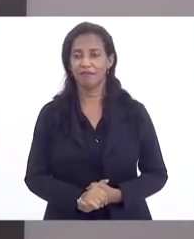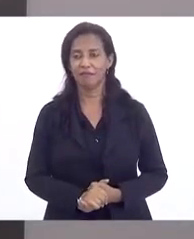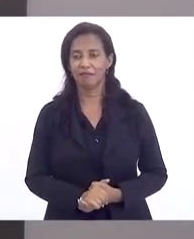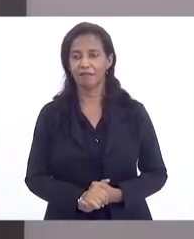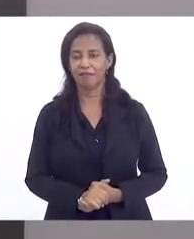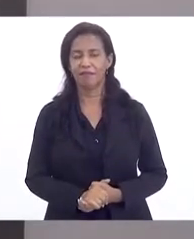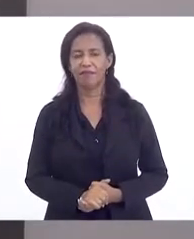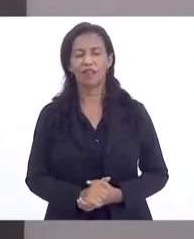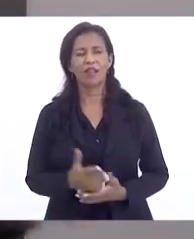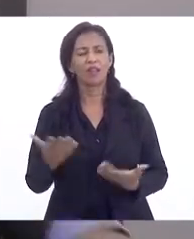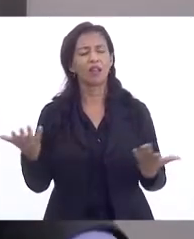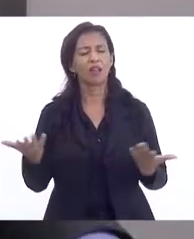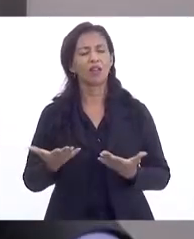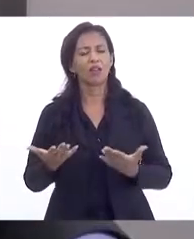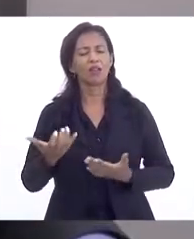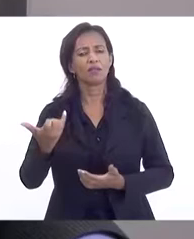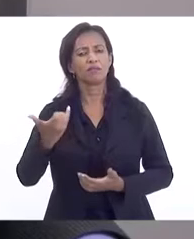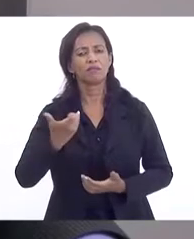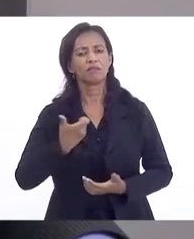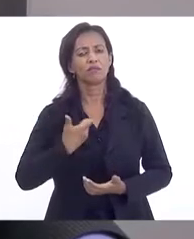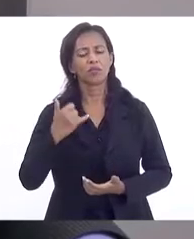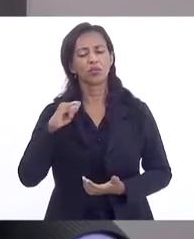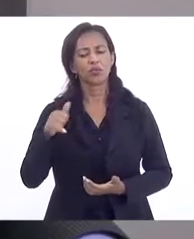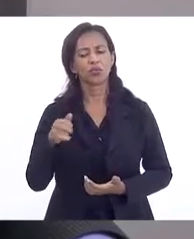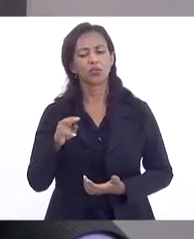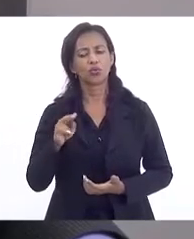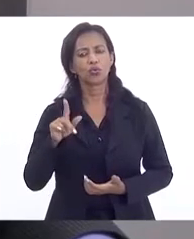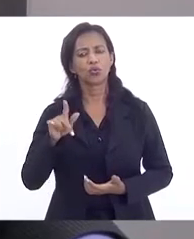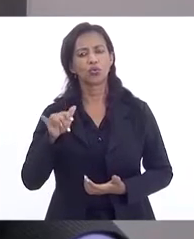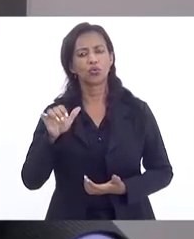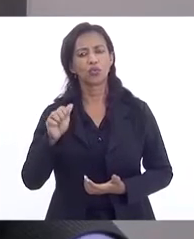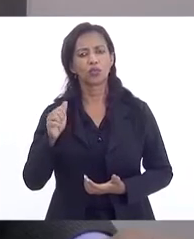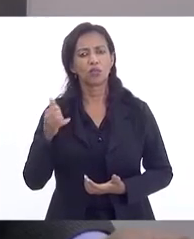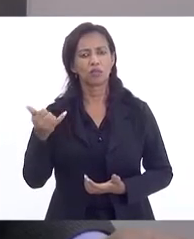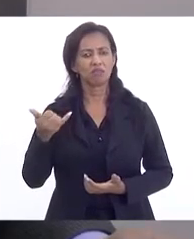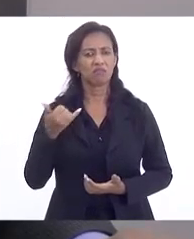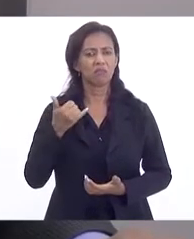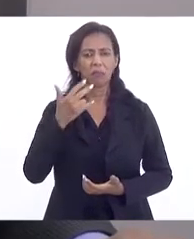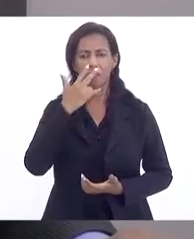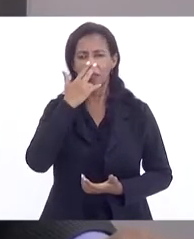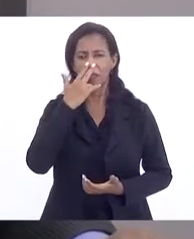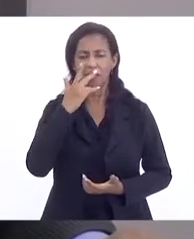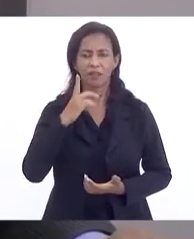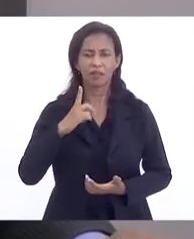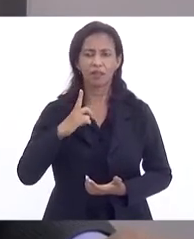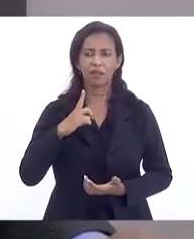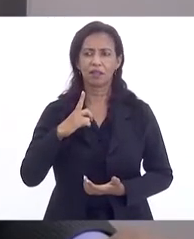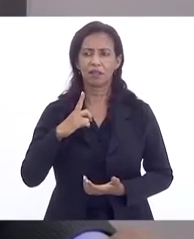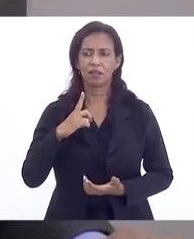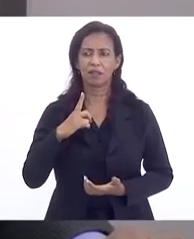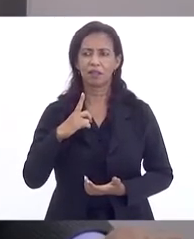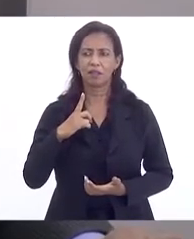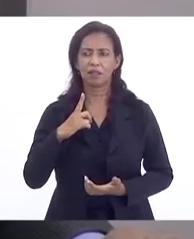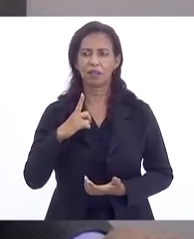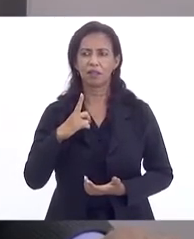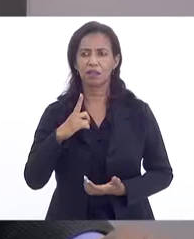Mas, eu soube agora a Juliana está me passando aqui, parece que houve uma intervenção. Houve, de um vereador,